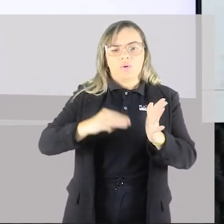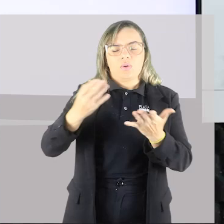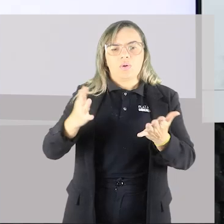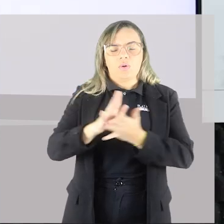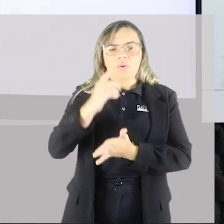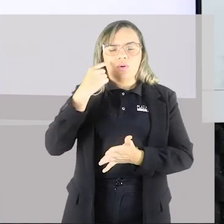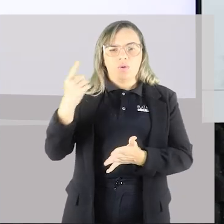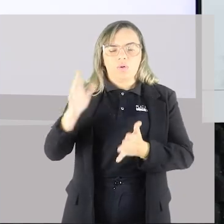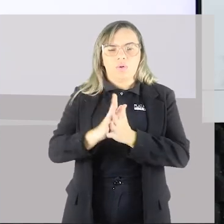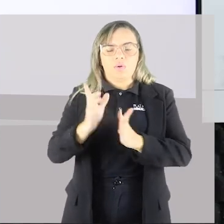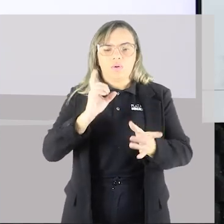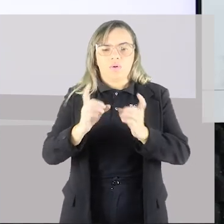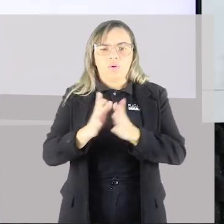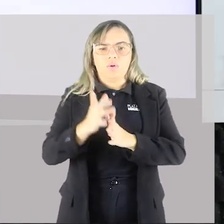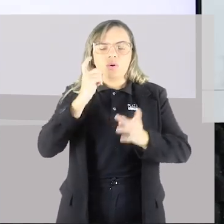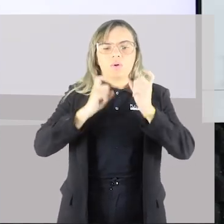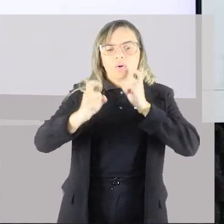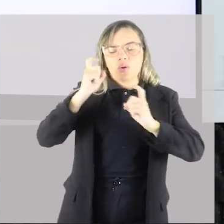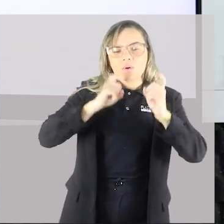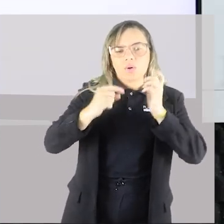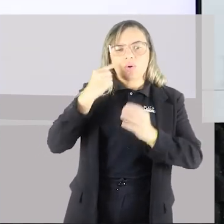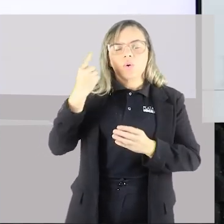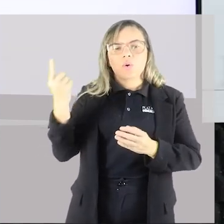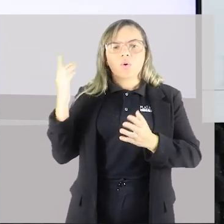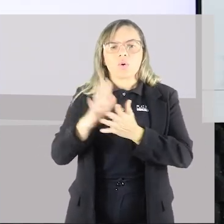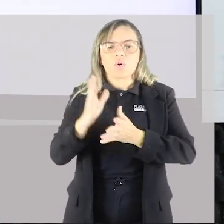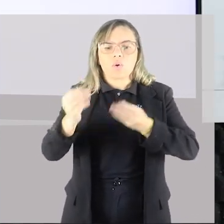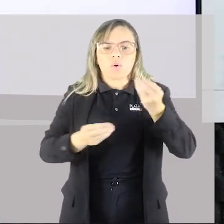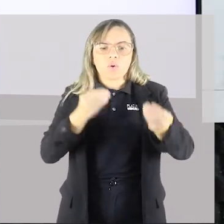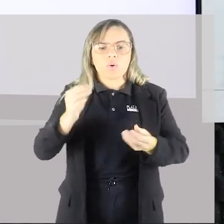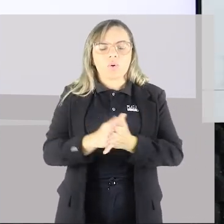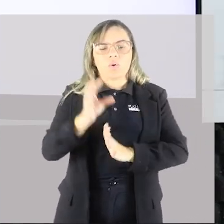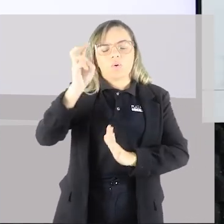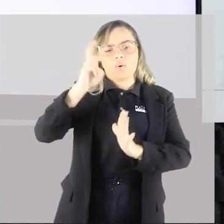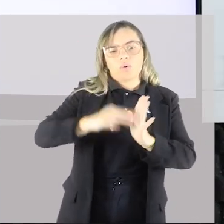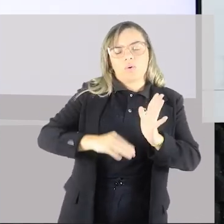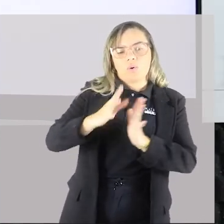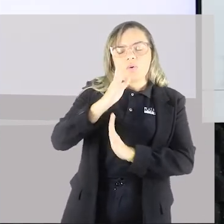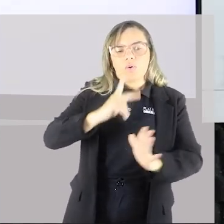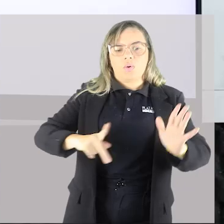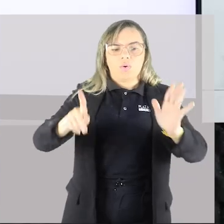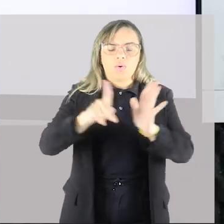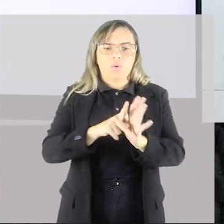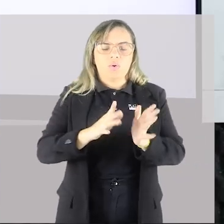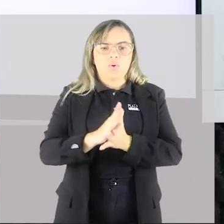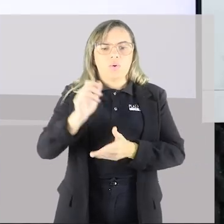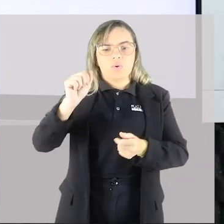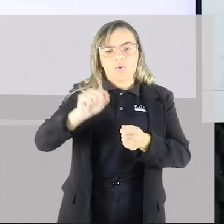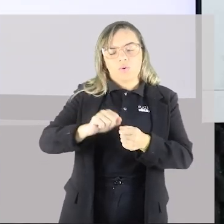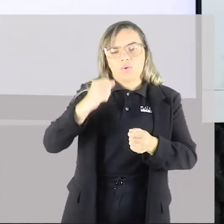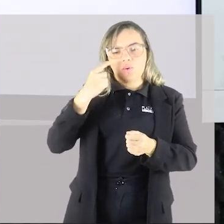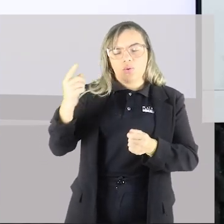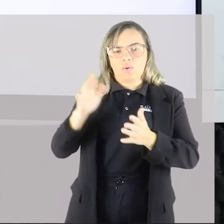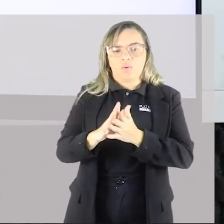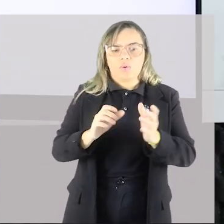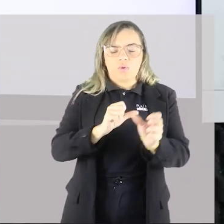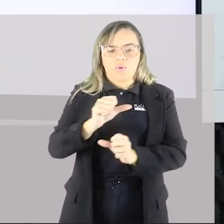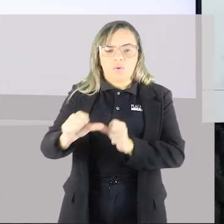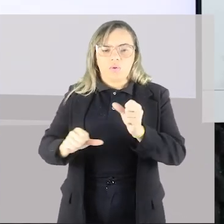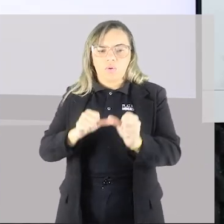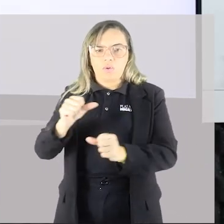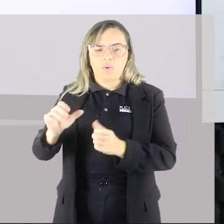uma preocupação muito grande com a forma com que estes métodos e o próprio modo de produção vem mudando e